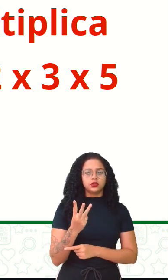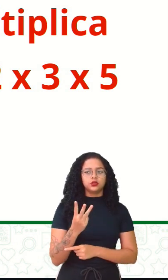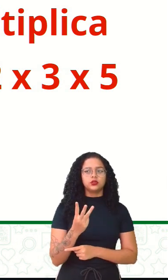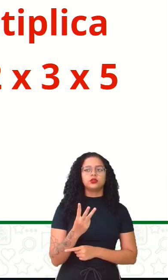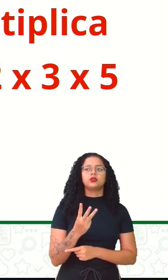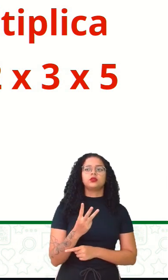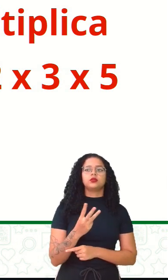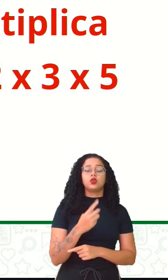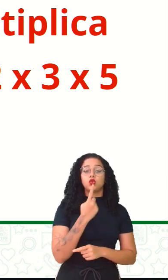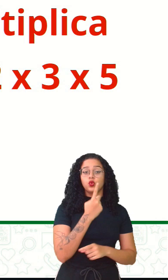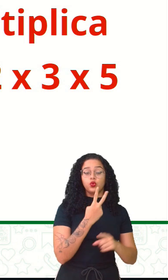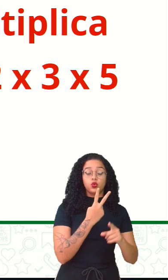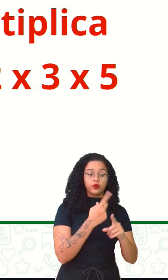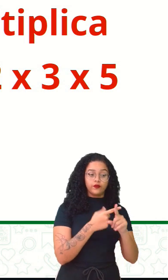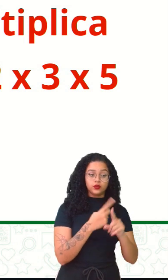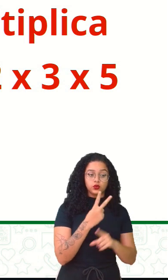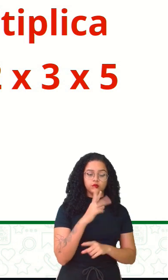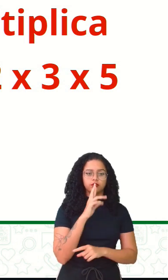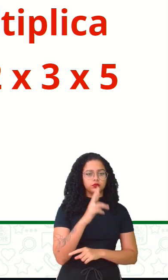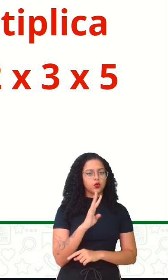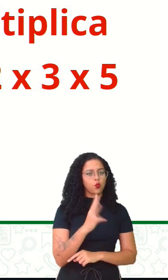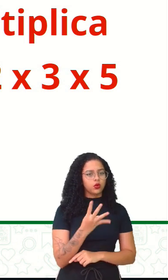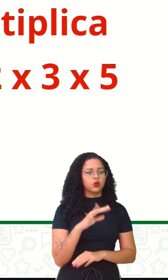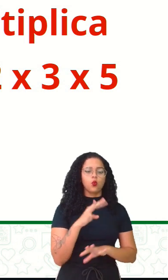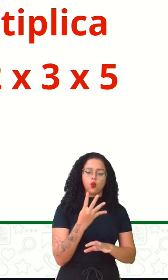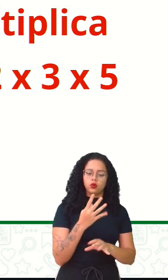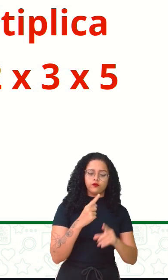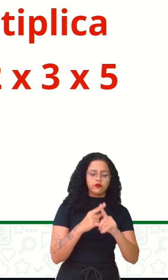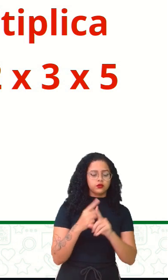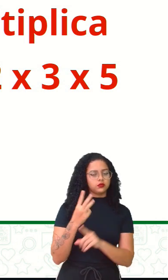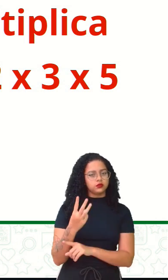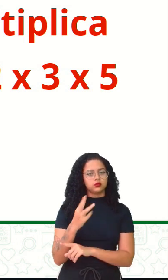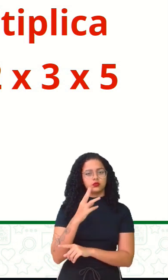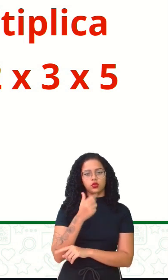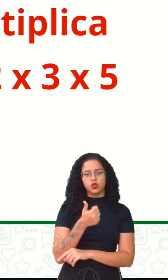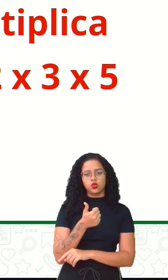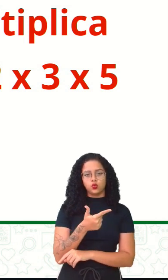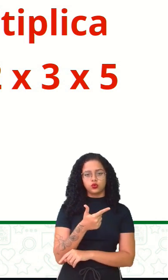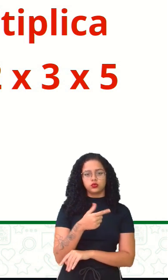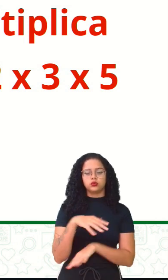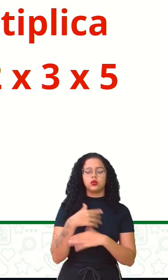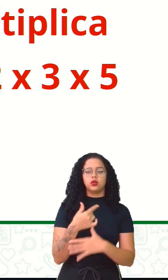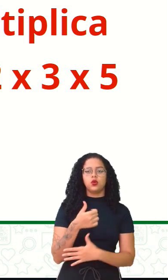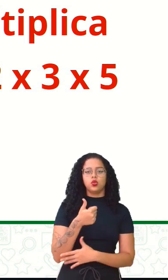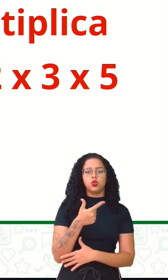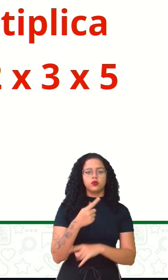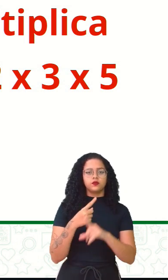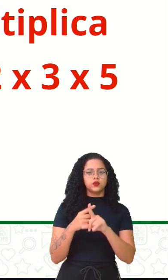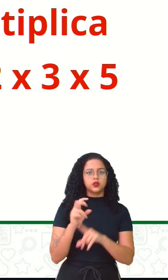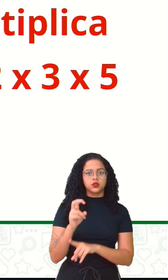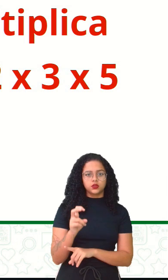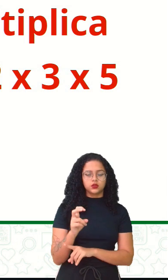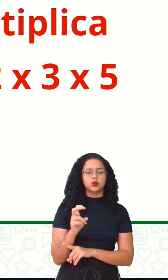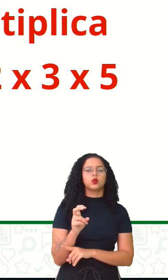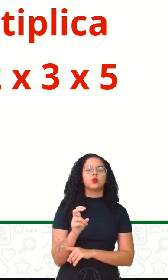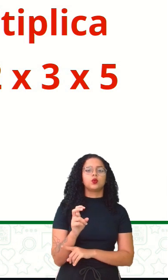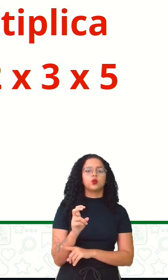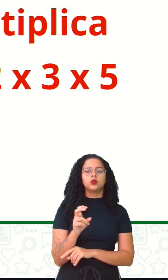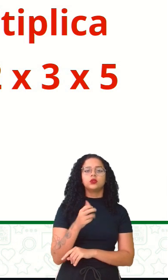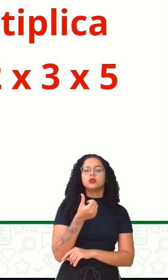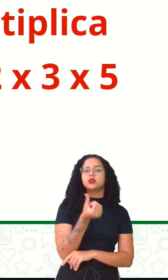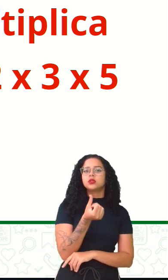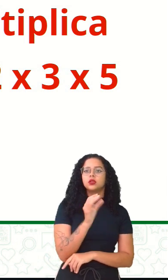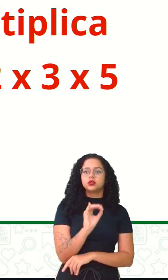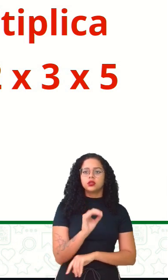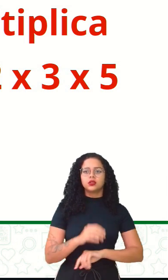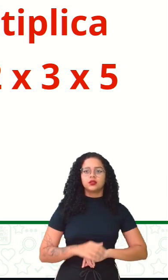4. 4 vezes 3 vai dar 12. E 12 vezes 5 vai dar